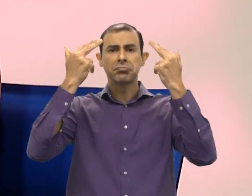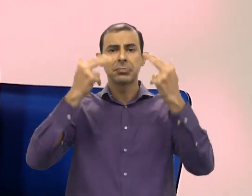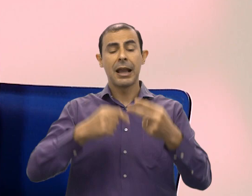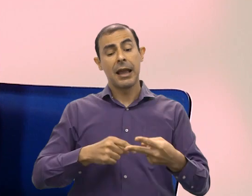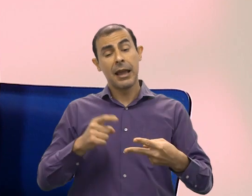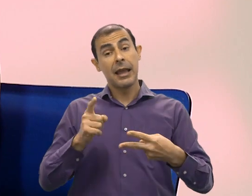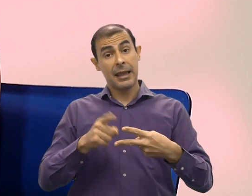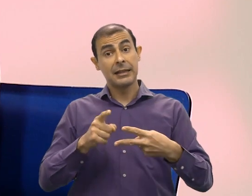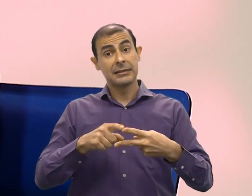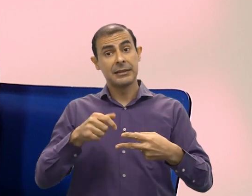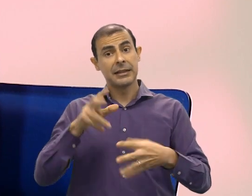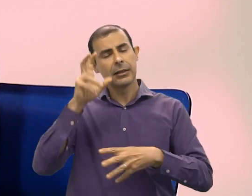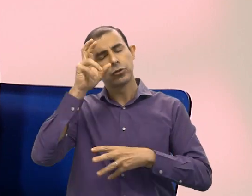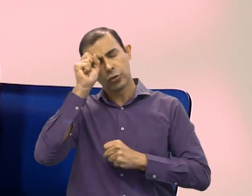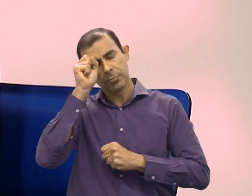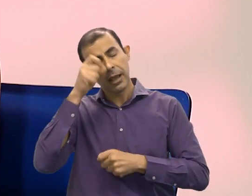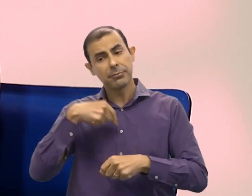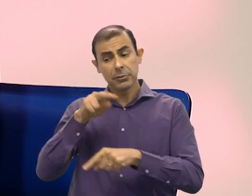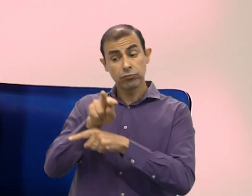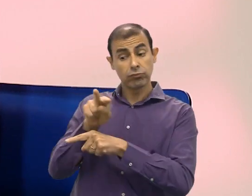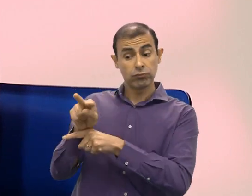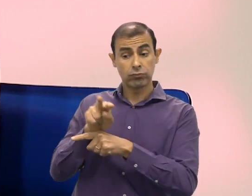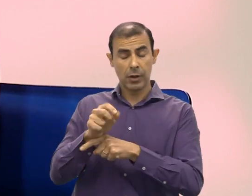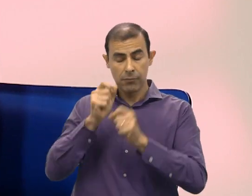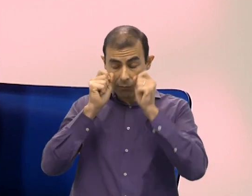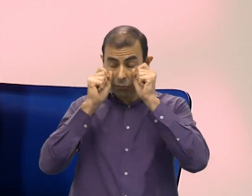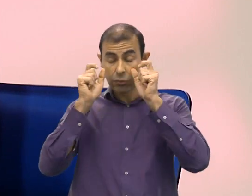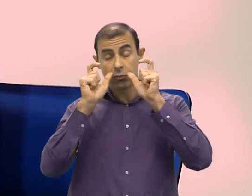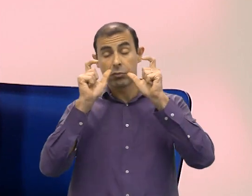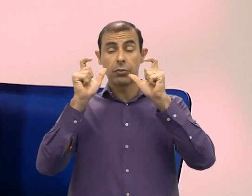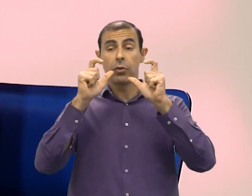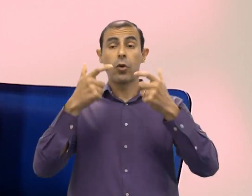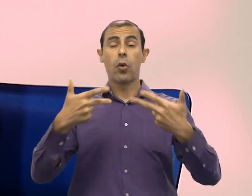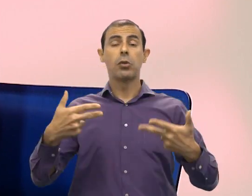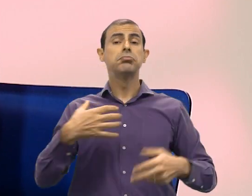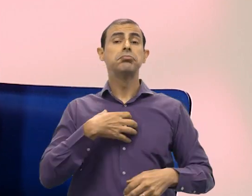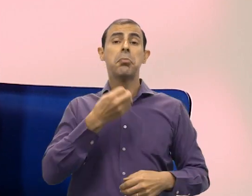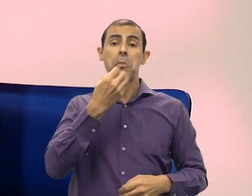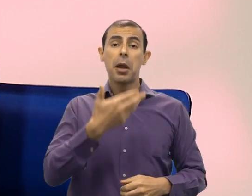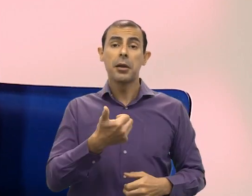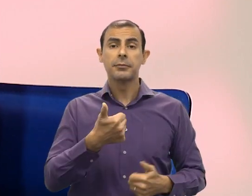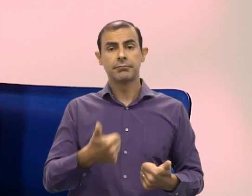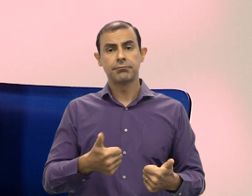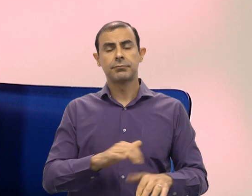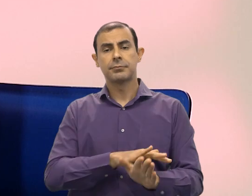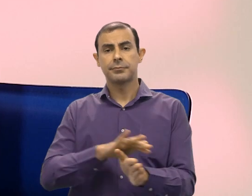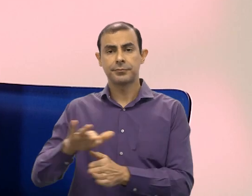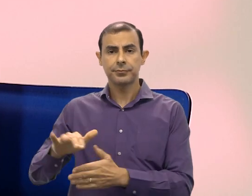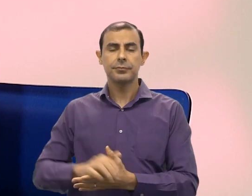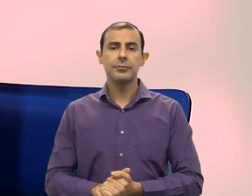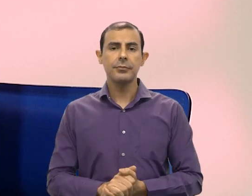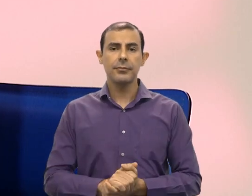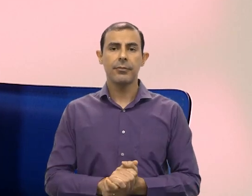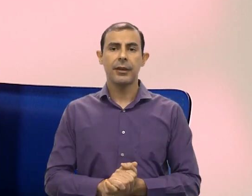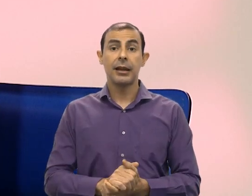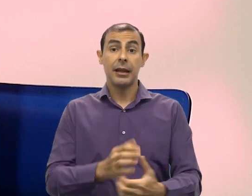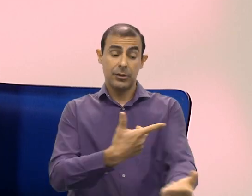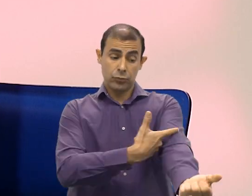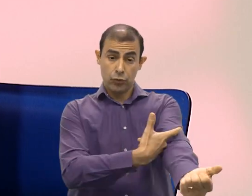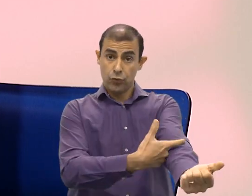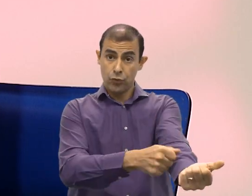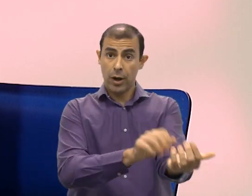fica em observação até passar anestesia, verifica se você vai sentir alguma coisa. No processo de doação